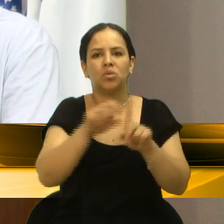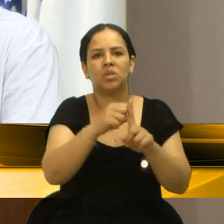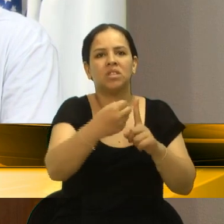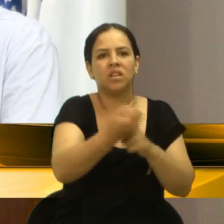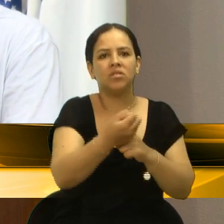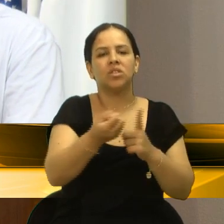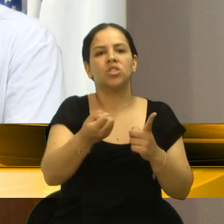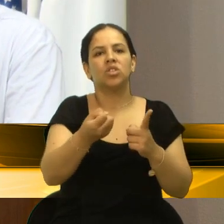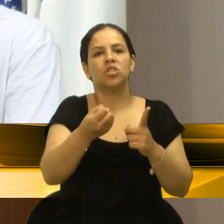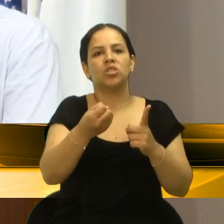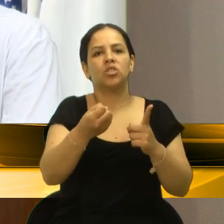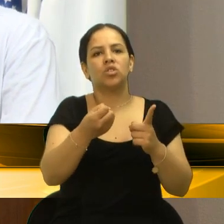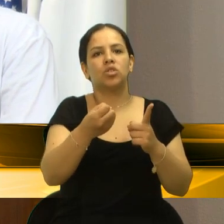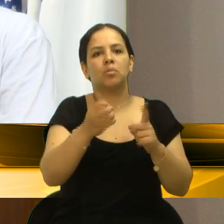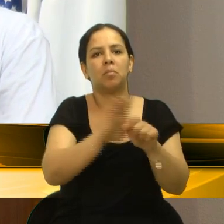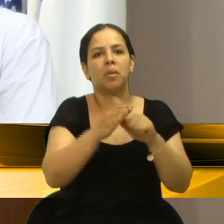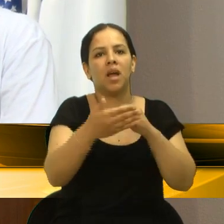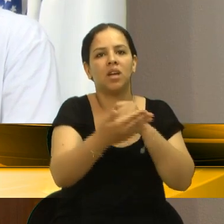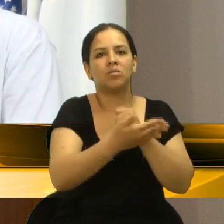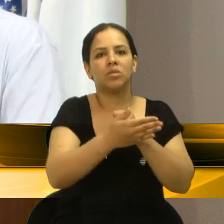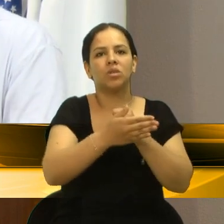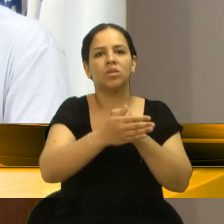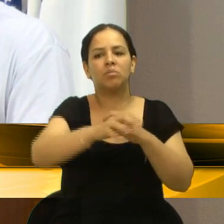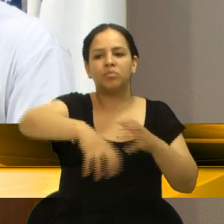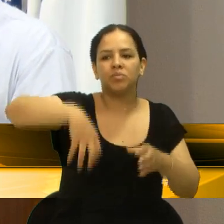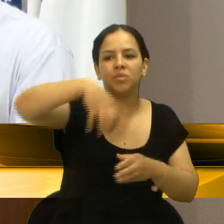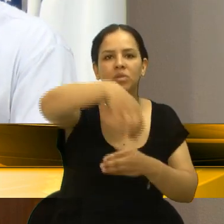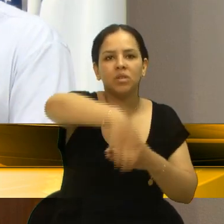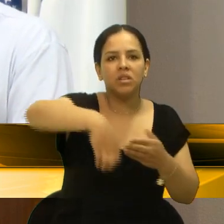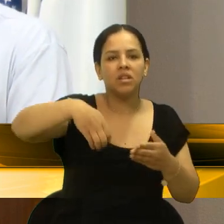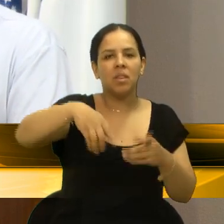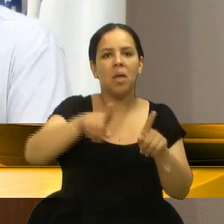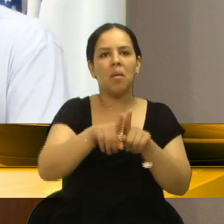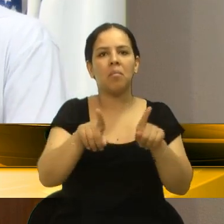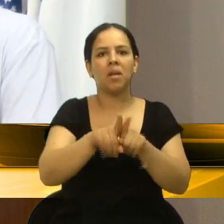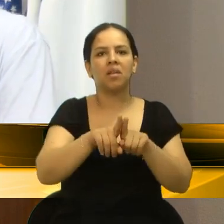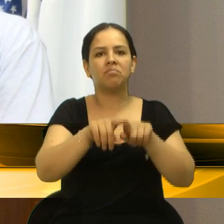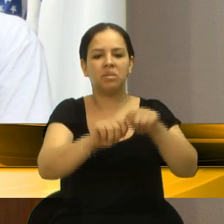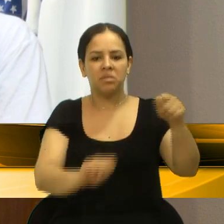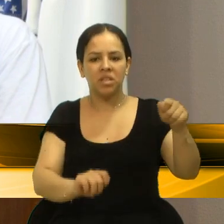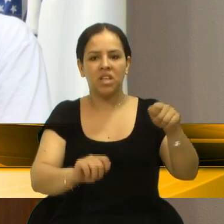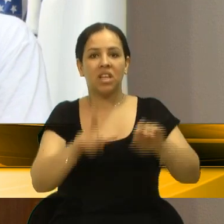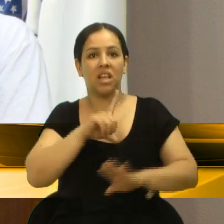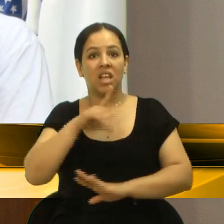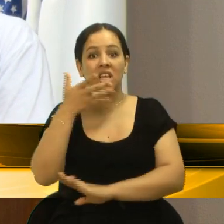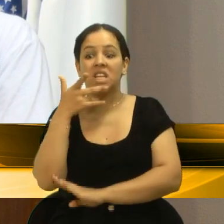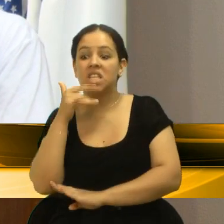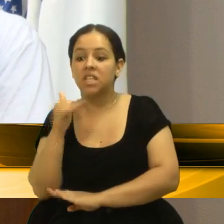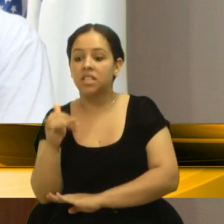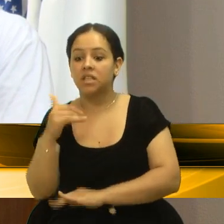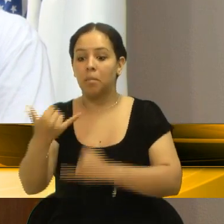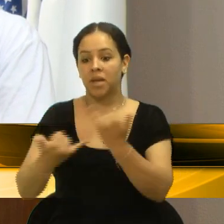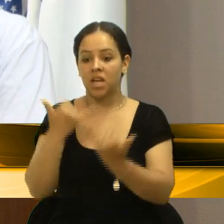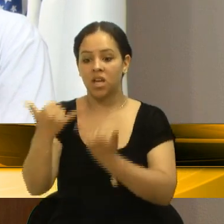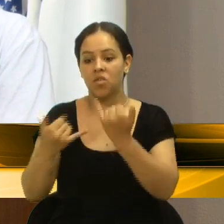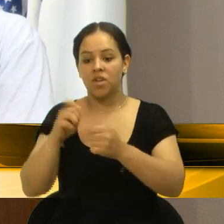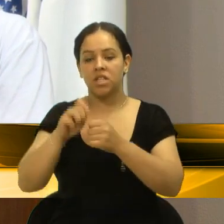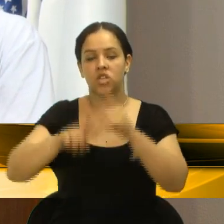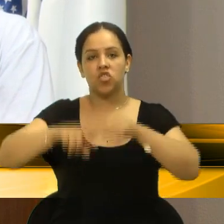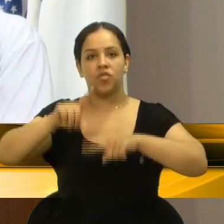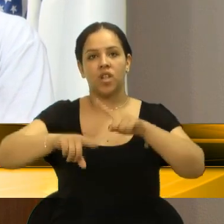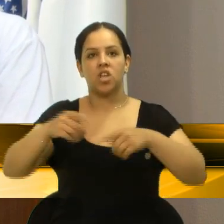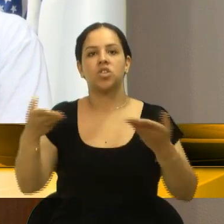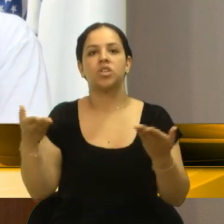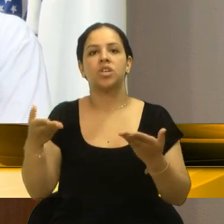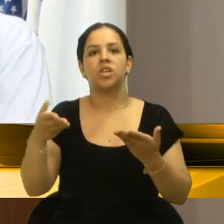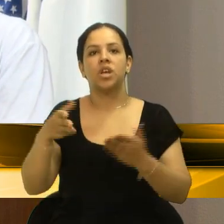destruídas, destruídas por patrola, como lá no desvio Risso, onde crianças estavam brincando, fazendo atividades e a guarda municipal,